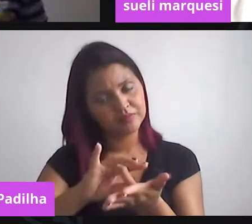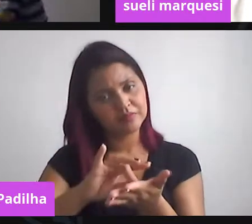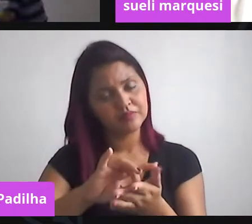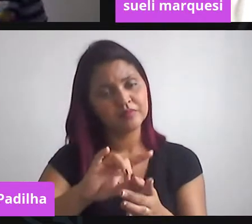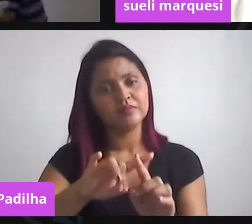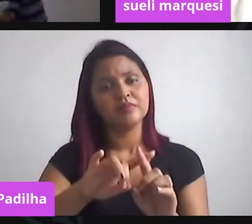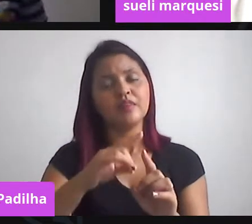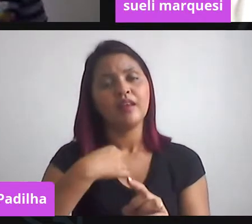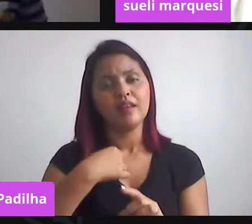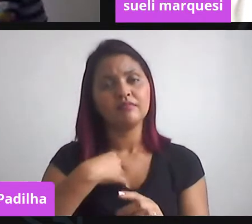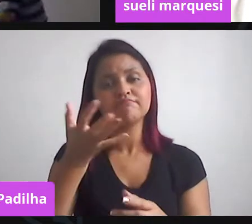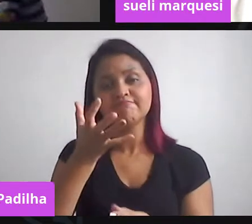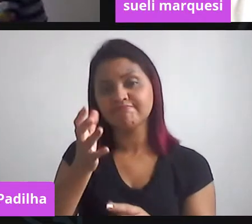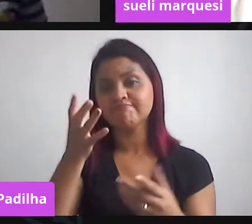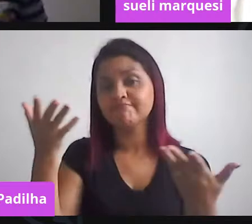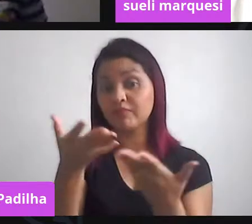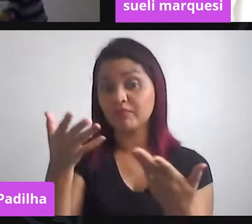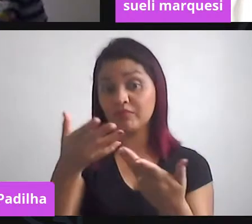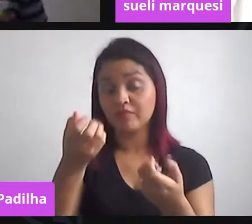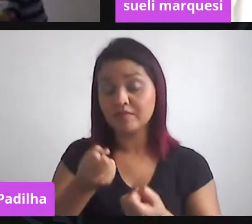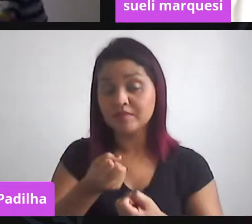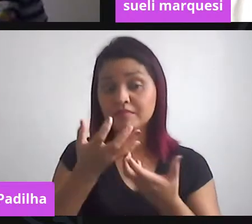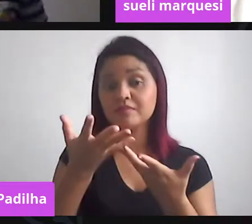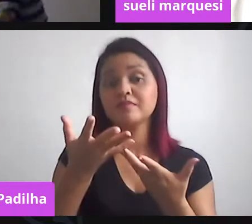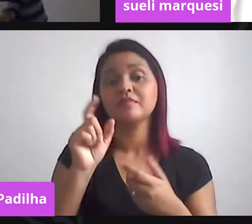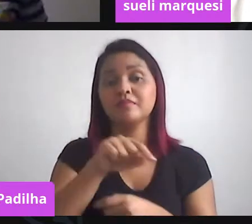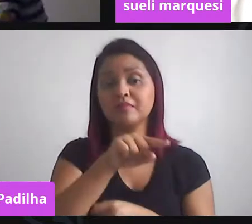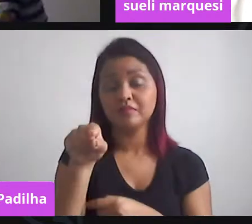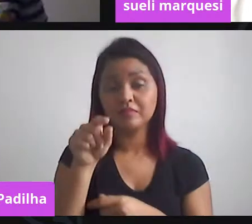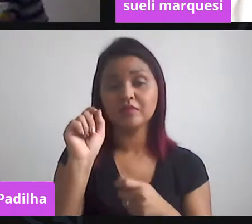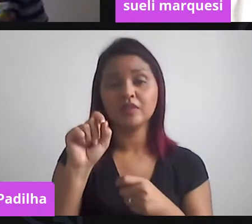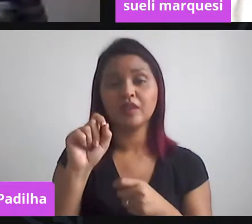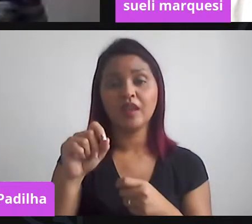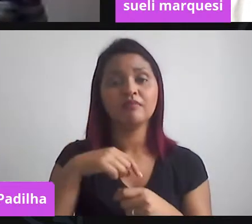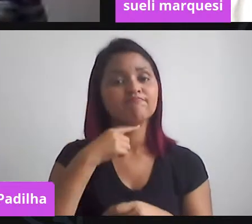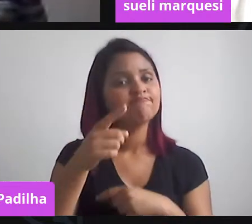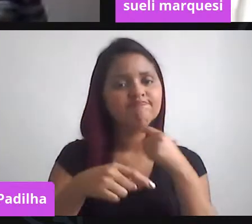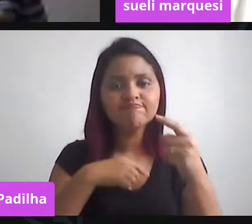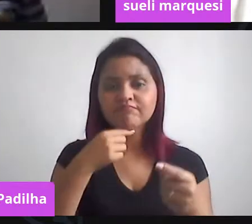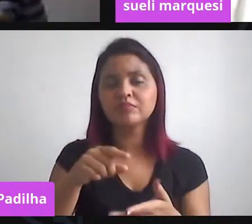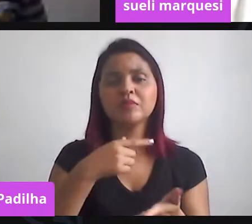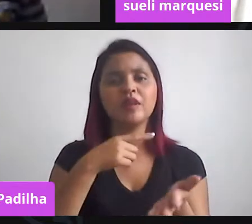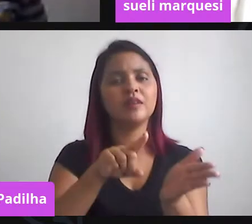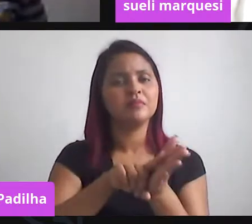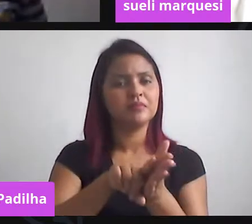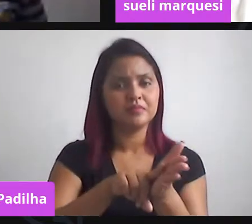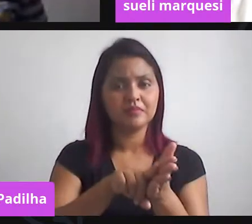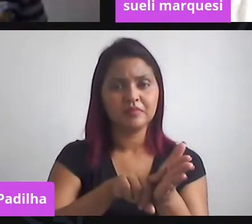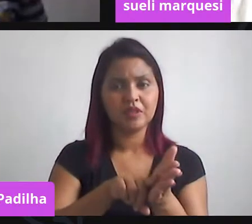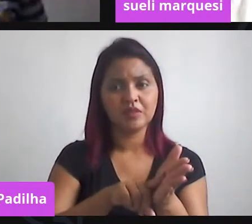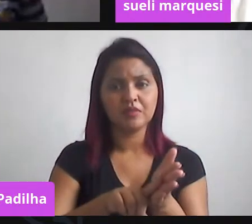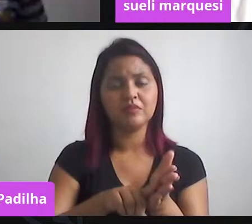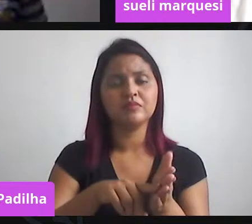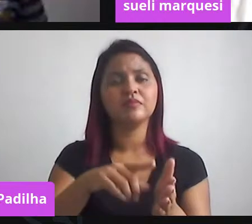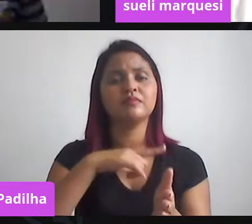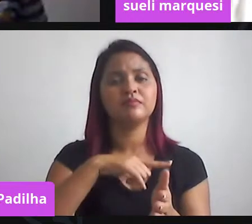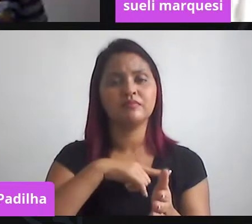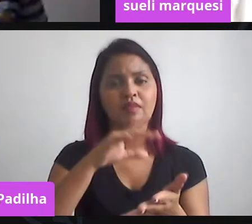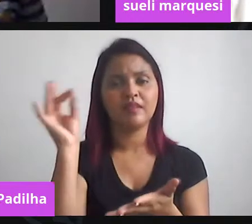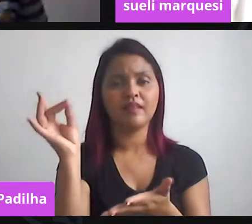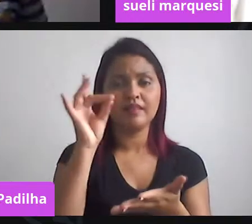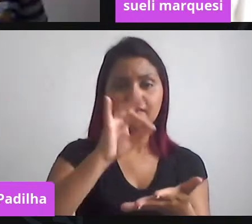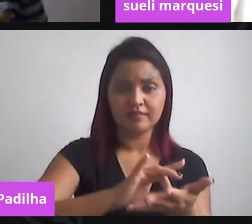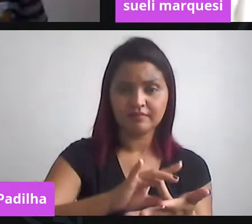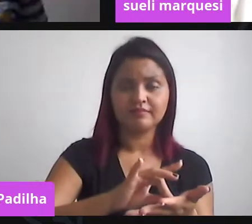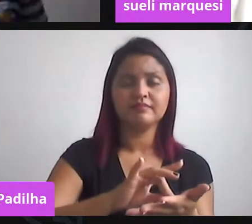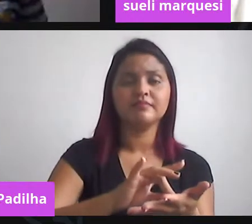é que nenhuma pesquisa, né, ela pode ter um caráter aplicado sem antes ela ter